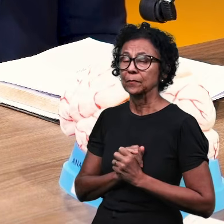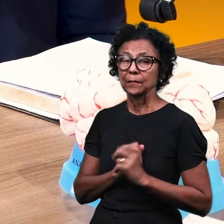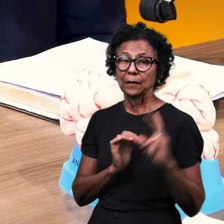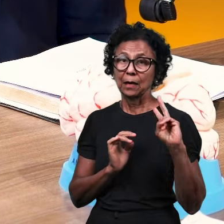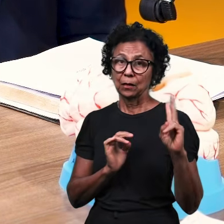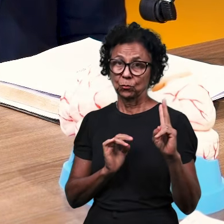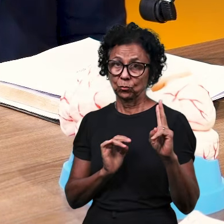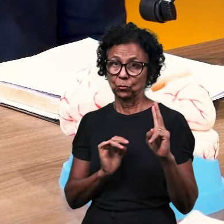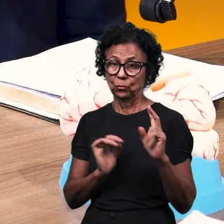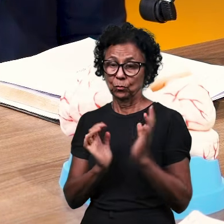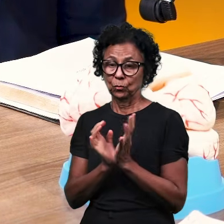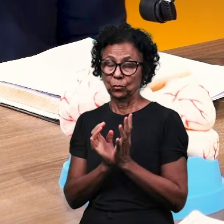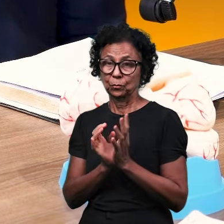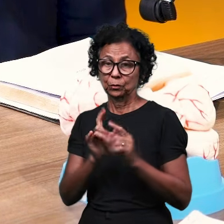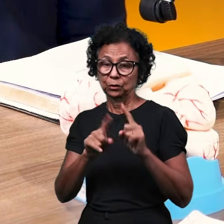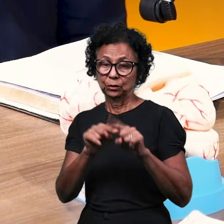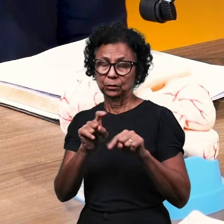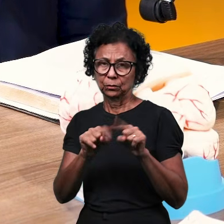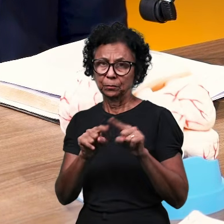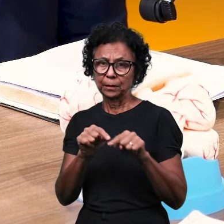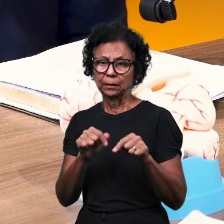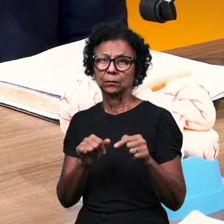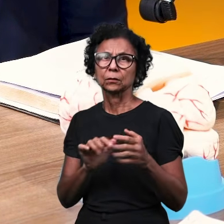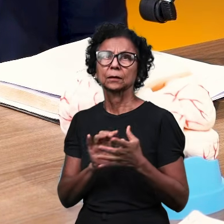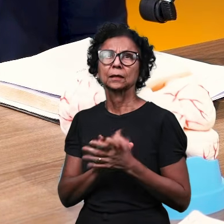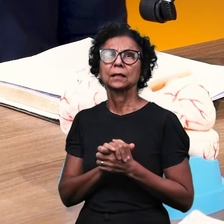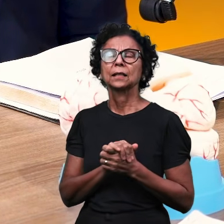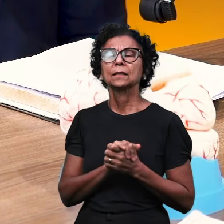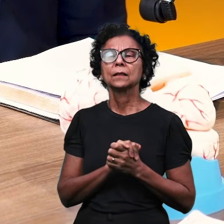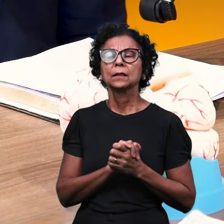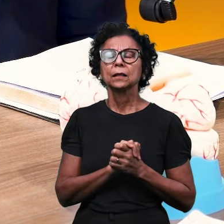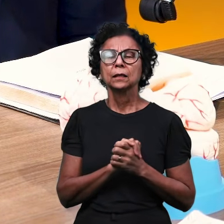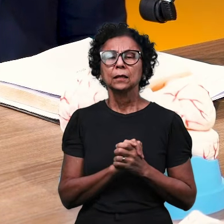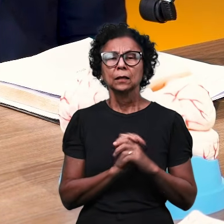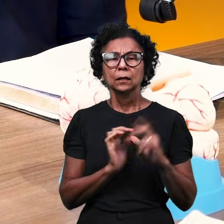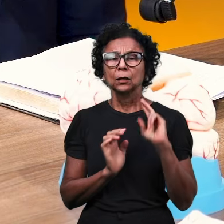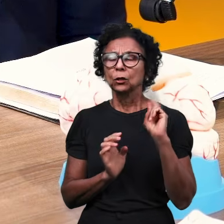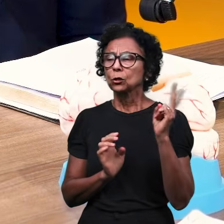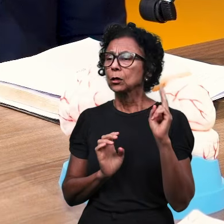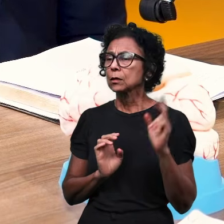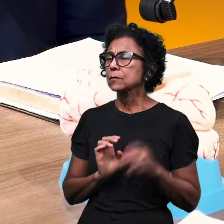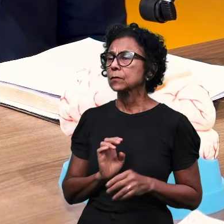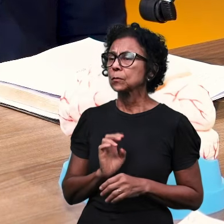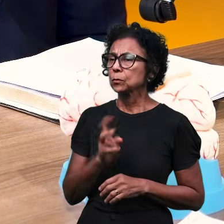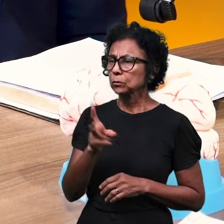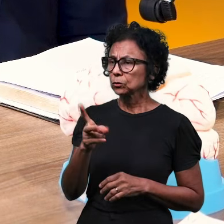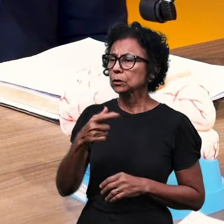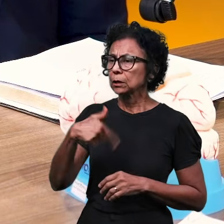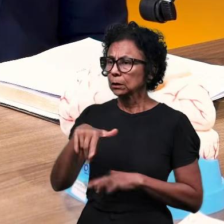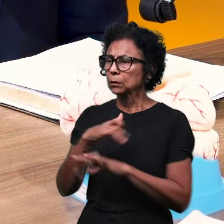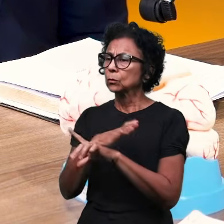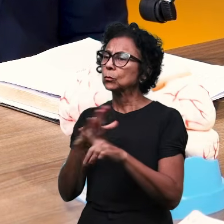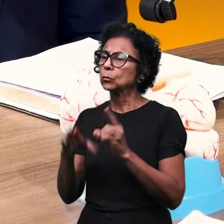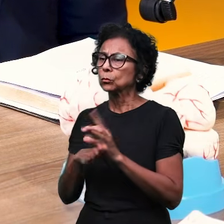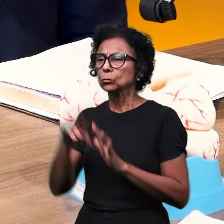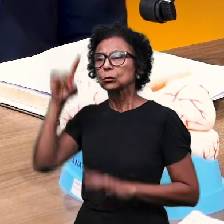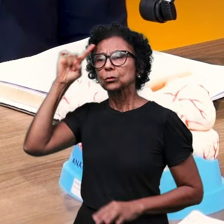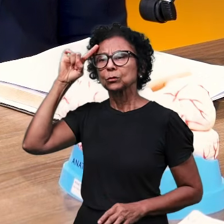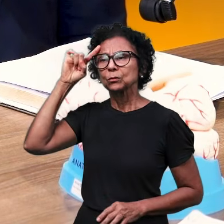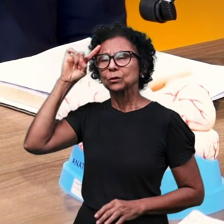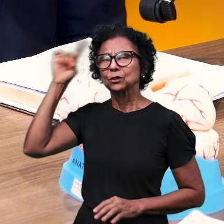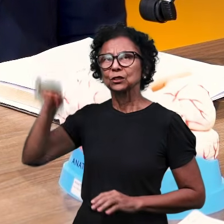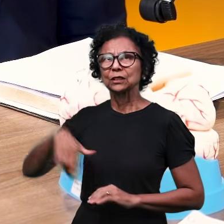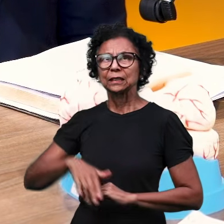eram instrumentistas. E assim elas fizeram. Até o último dia, antes da prova, elas foram para a